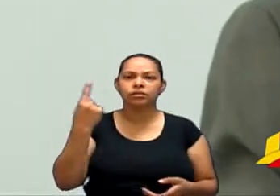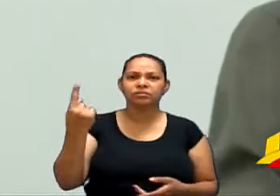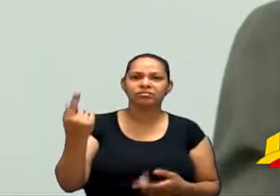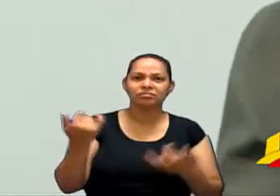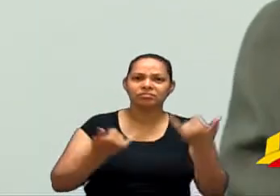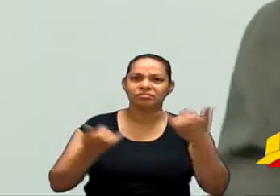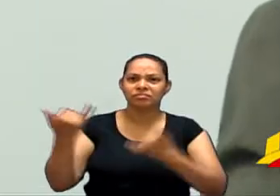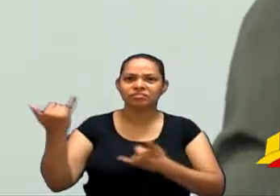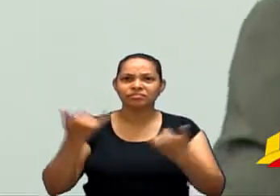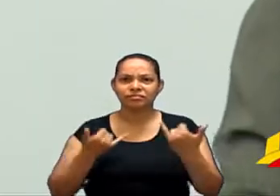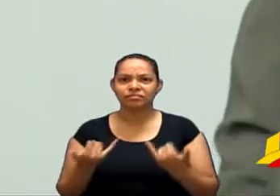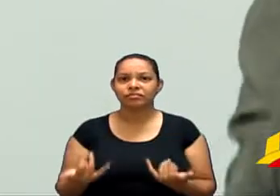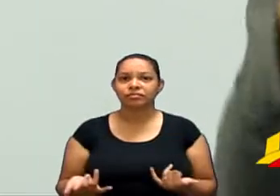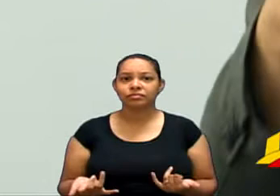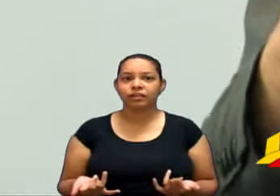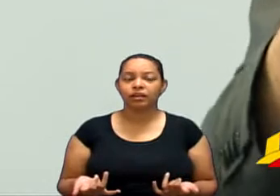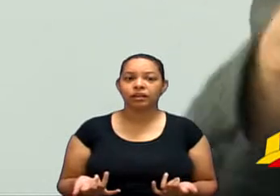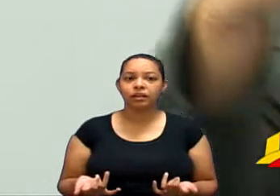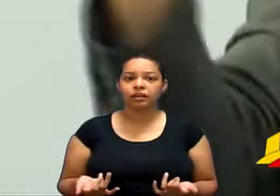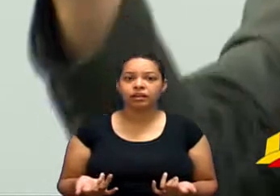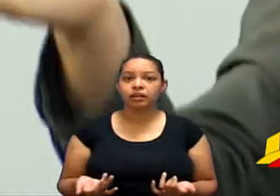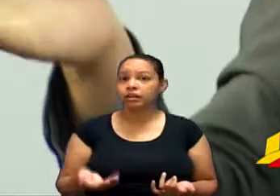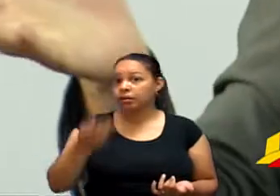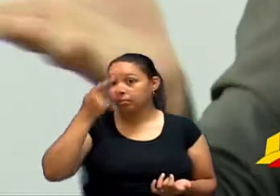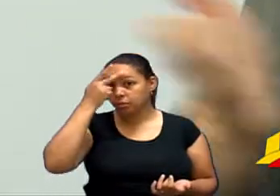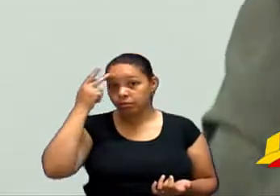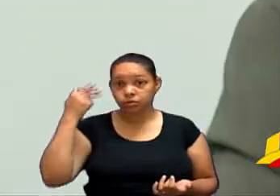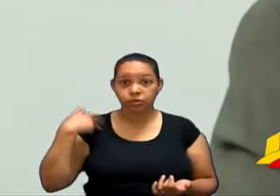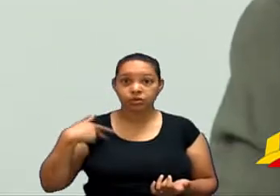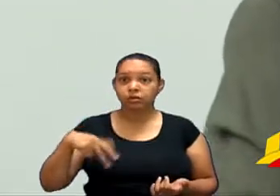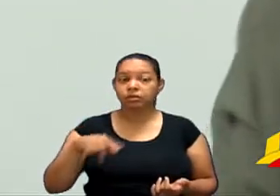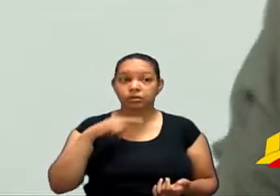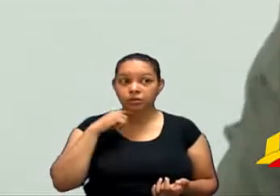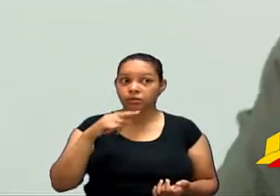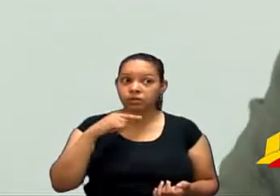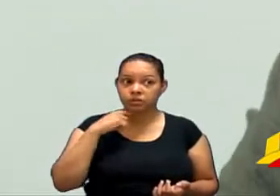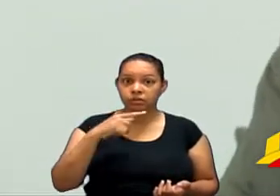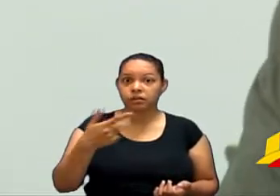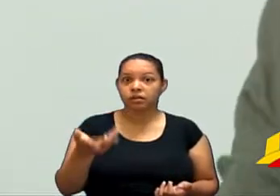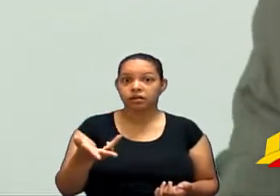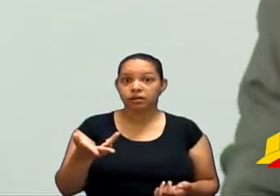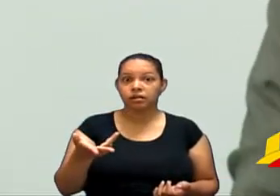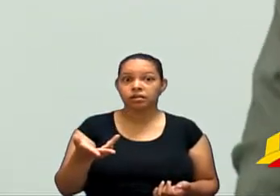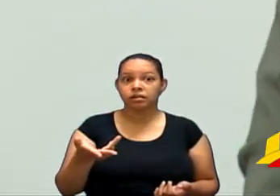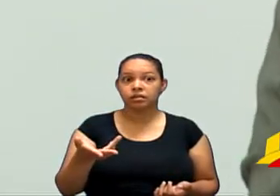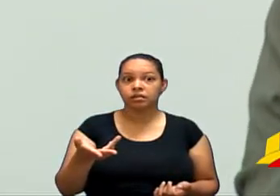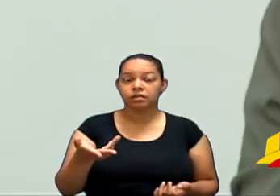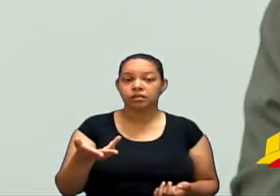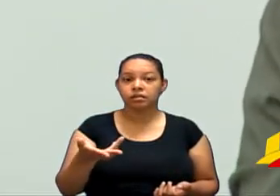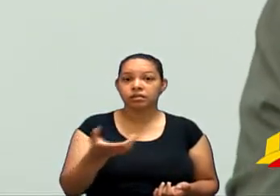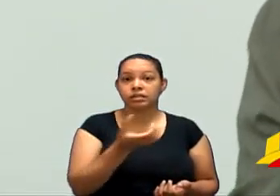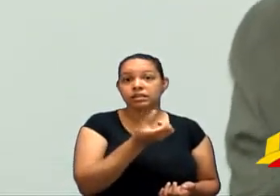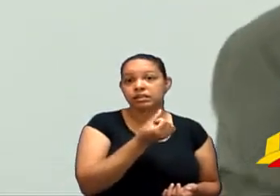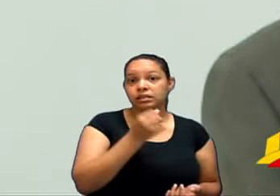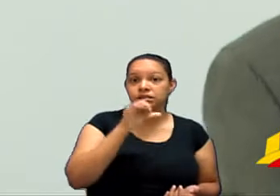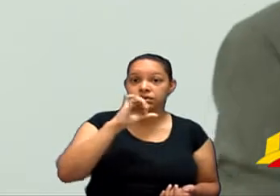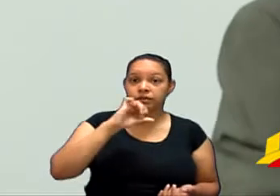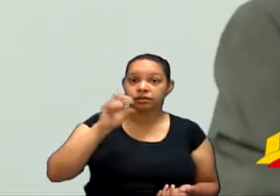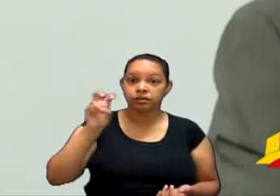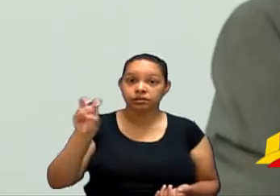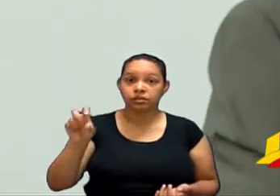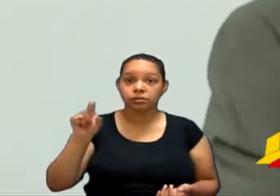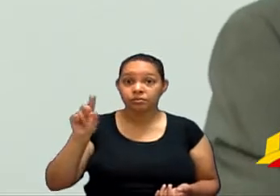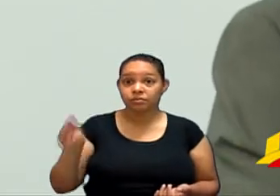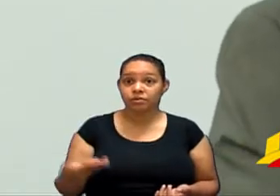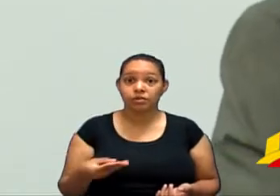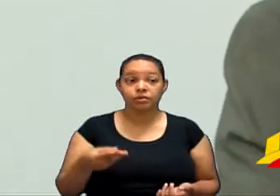um tipo de informação e ninguém ninguém dá nada mesmo na prefeitura já era para ter resolvido com 695.000 daria para